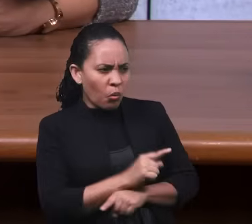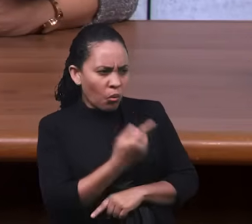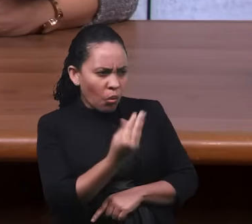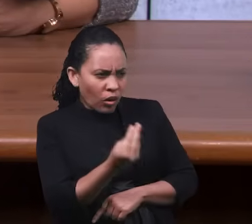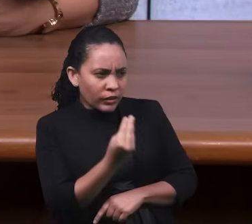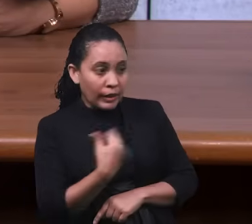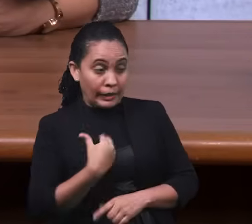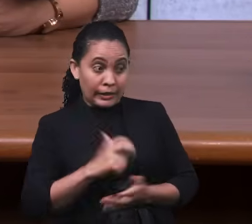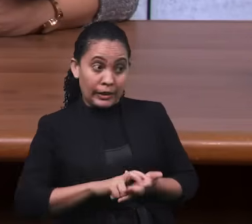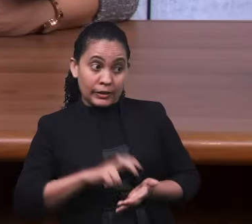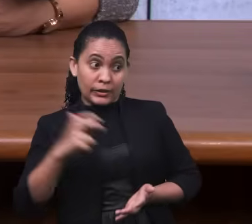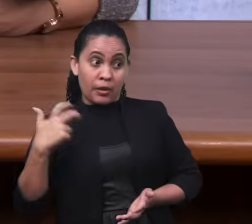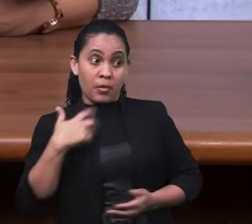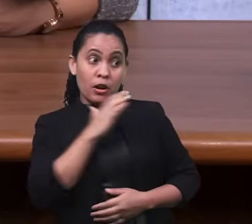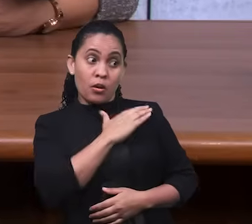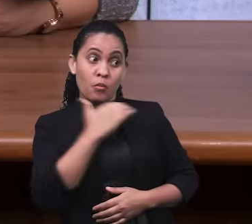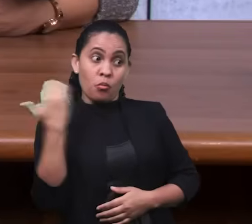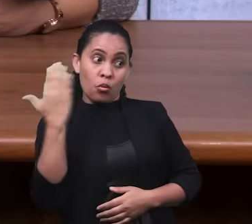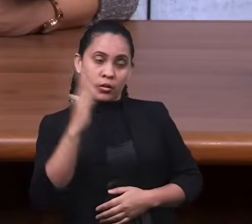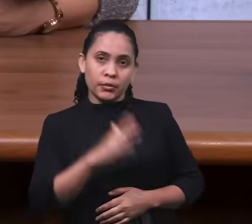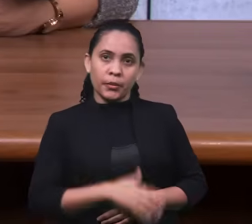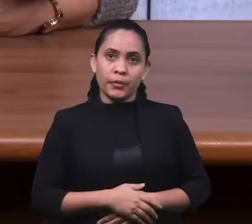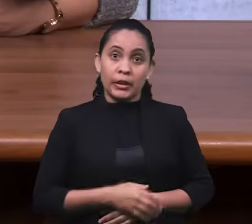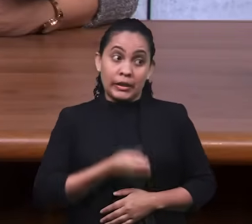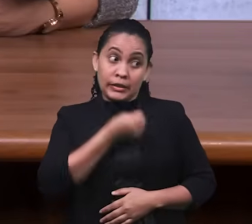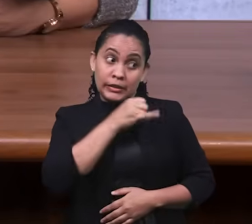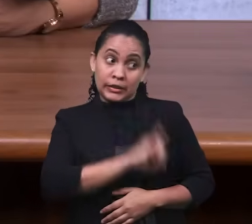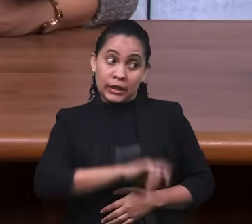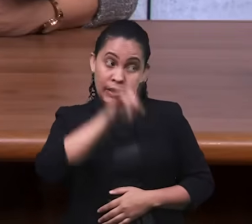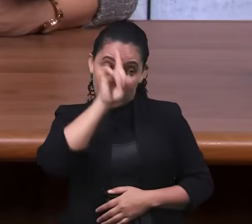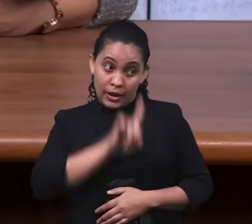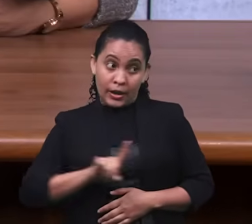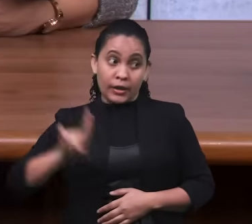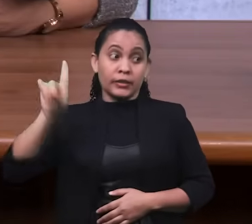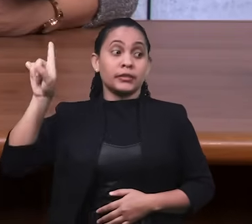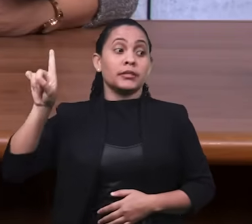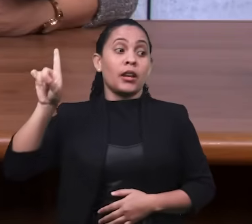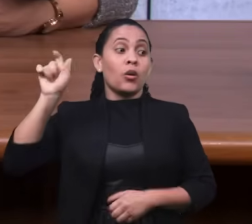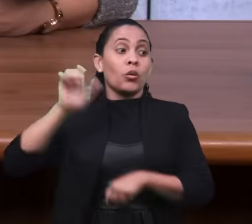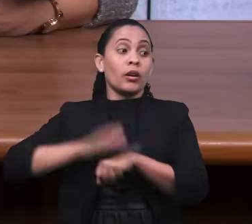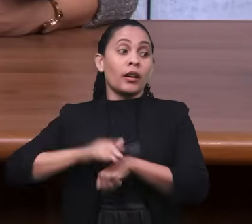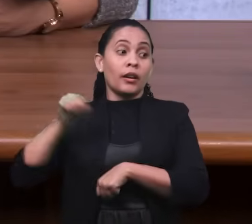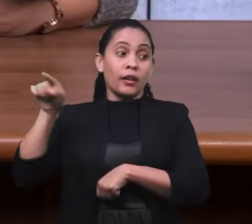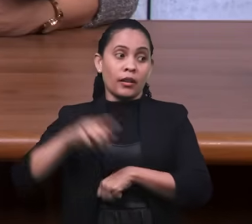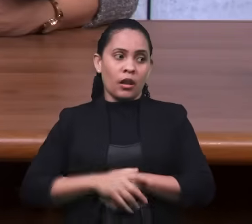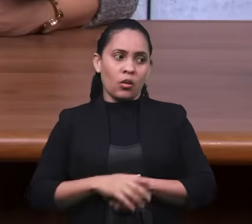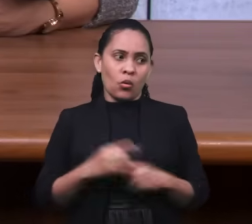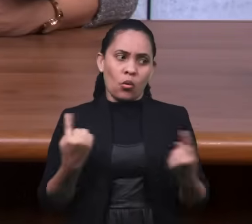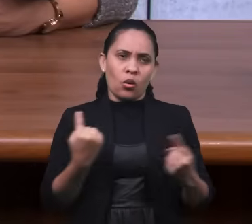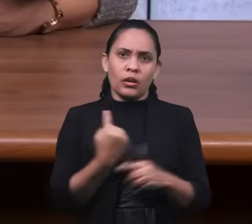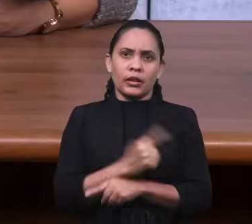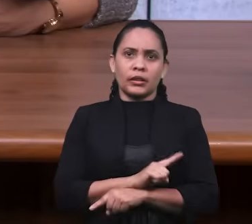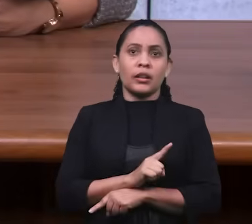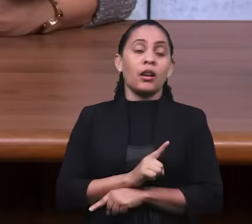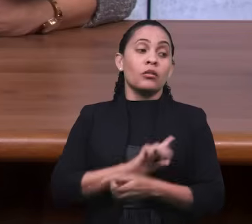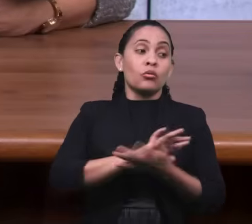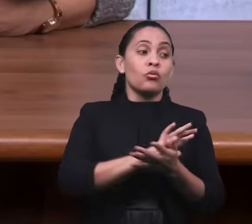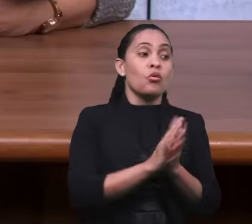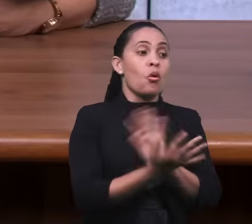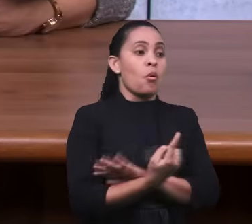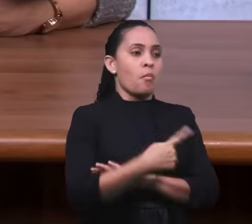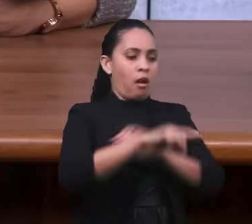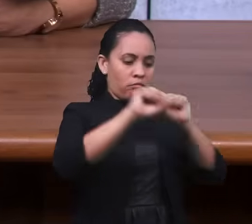esta manhã será morto. Se é Deus, por si mesmo contenda, pois derribaram o